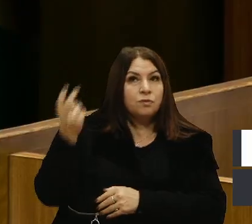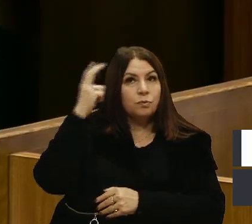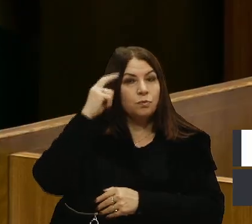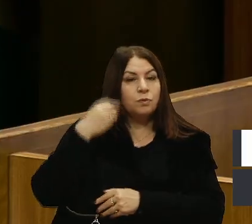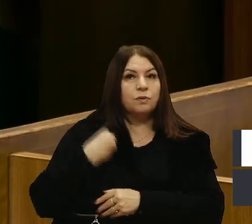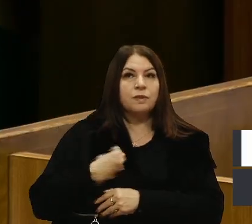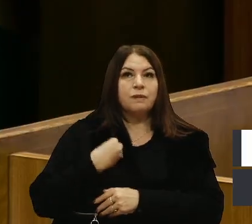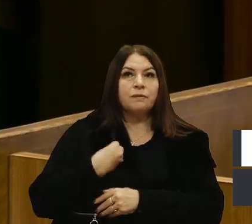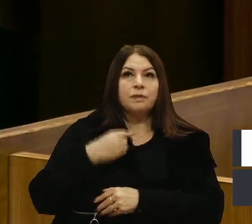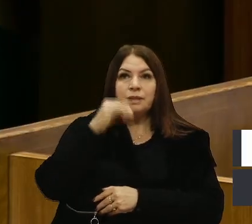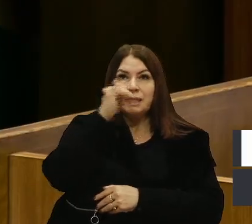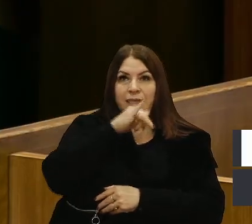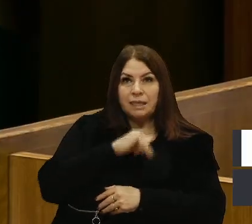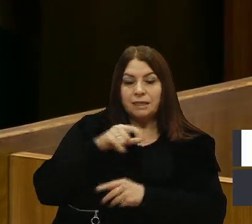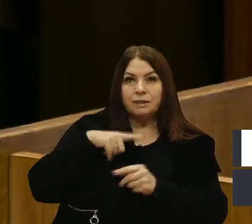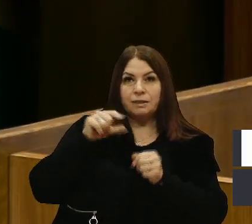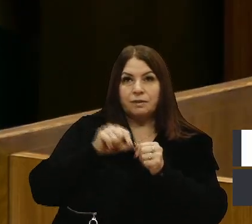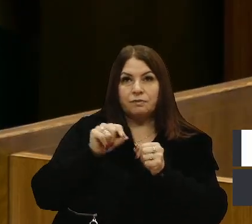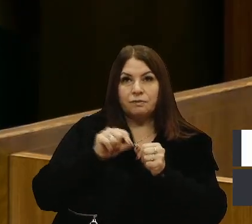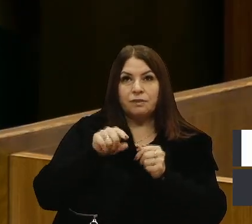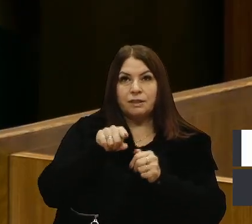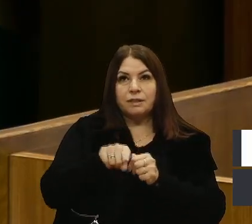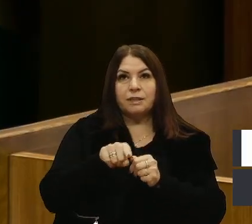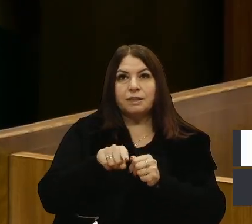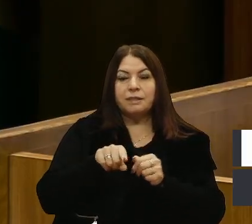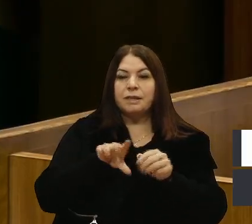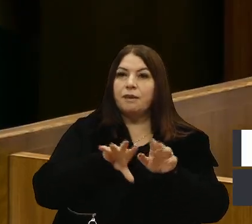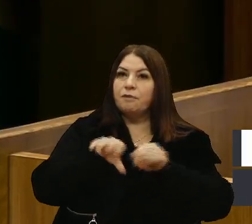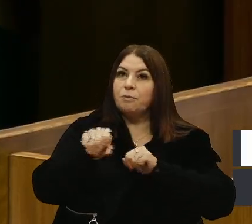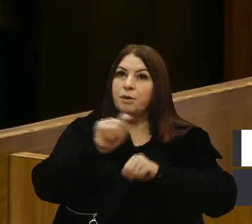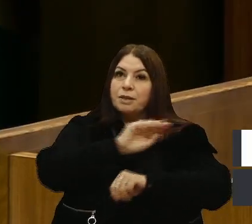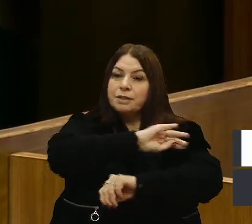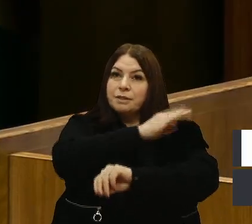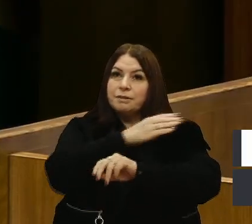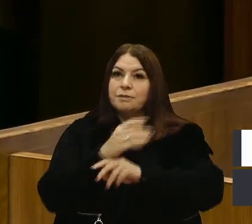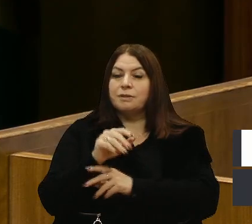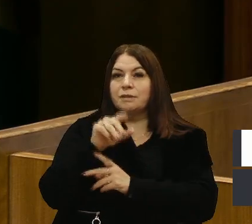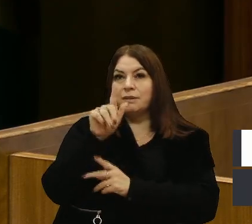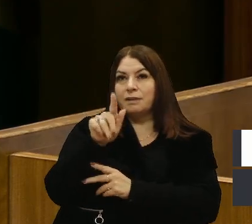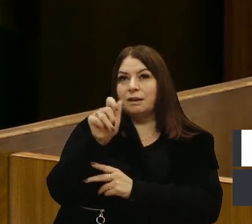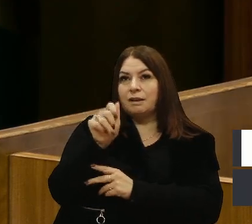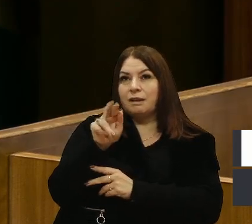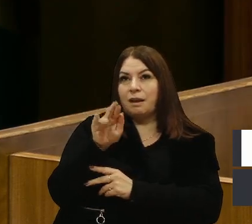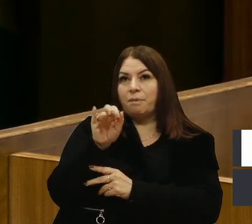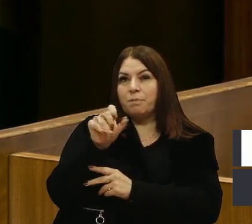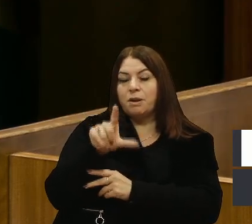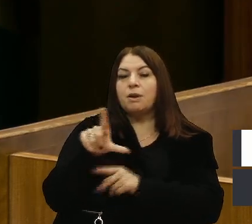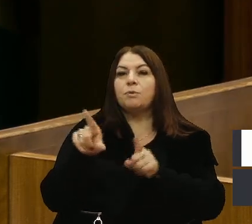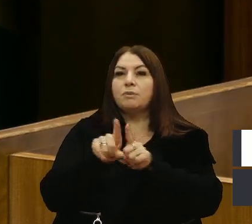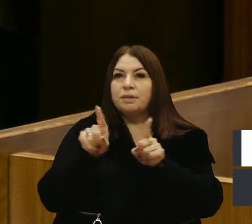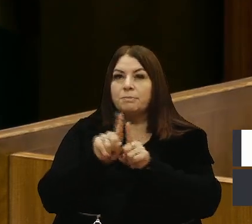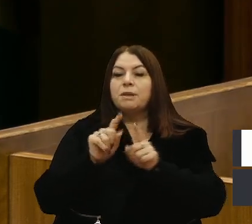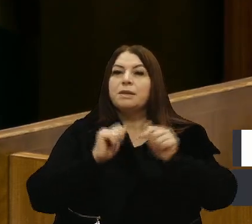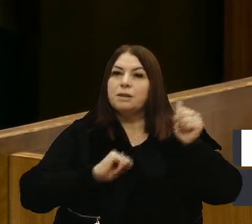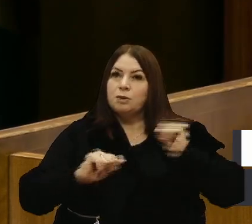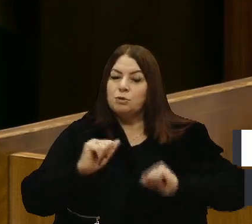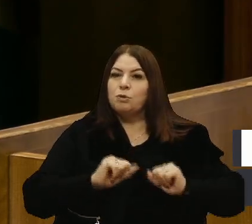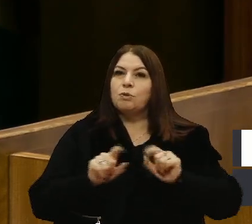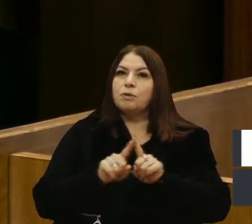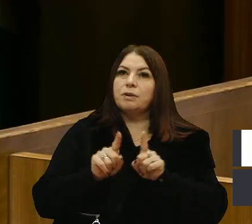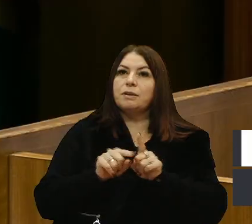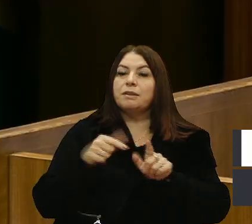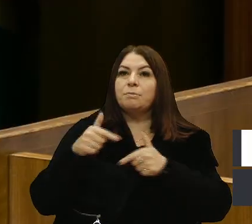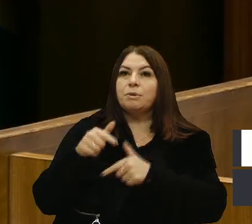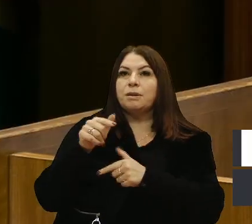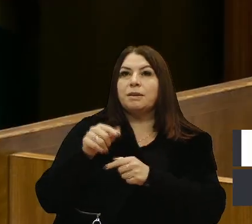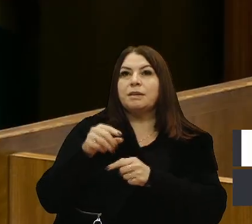viva italiana que formou esta serra. Gabriel Zuccolotto Ramos, ator, músico e compositor, trabalha na Maria